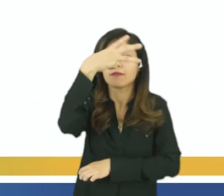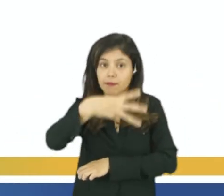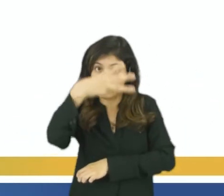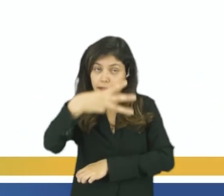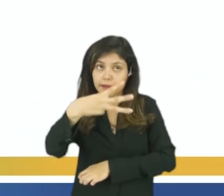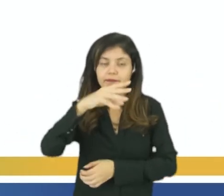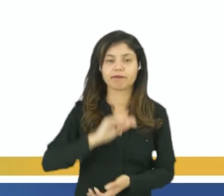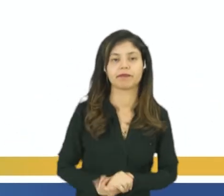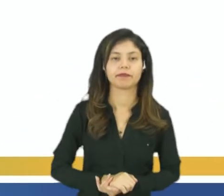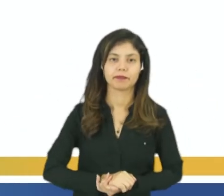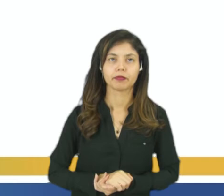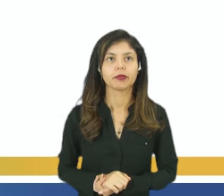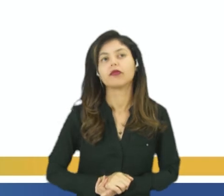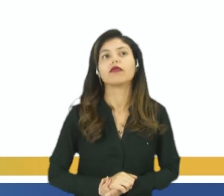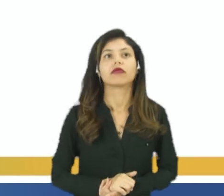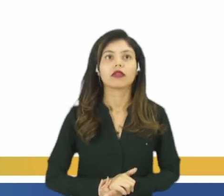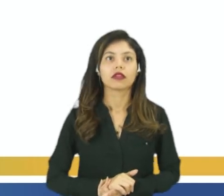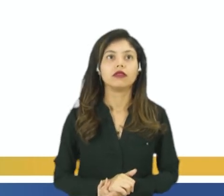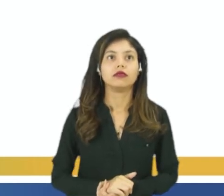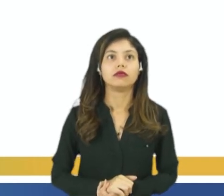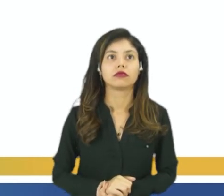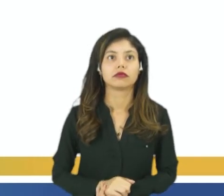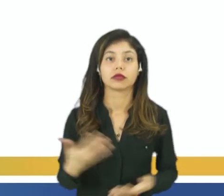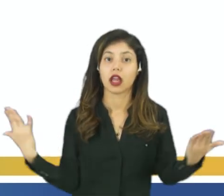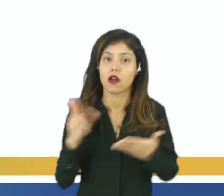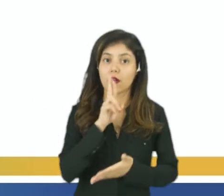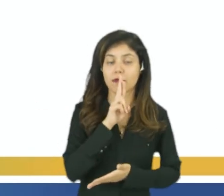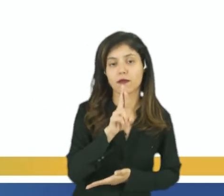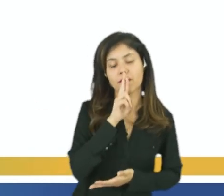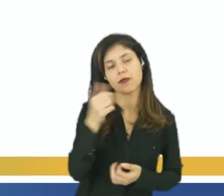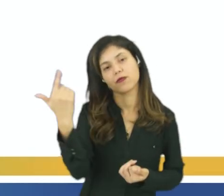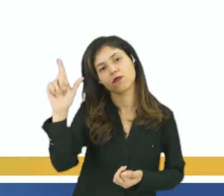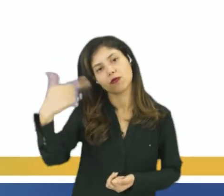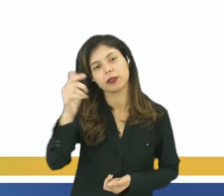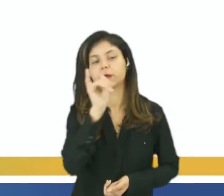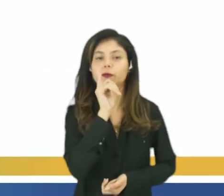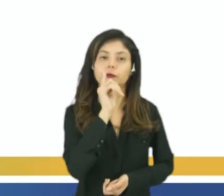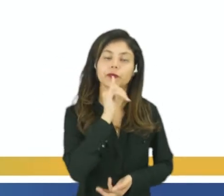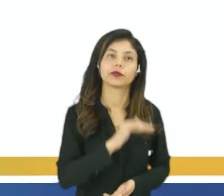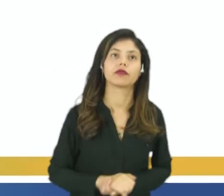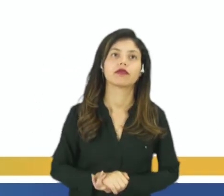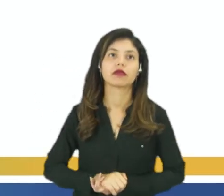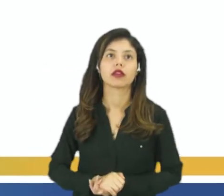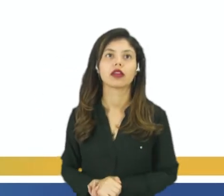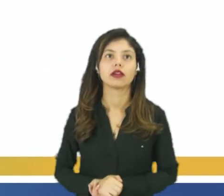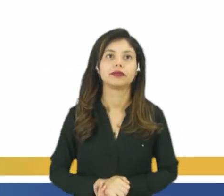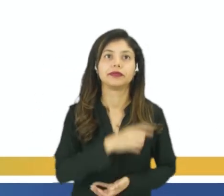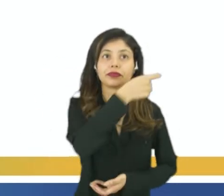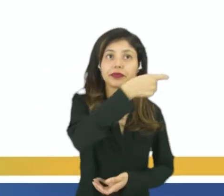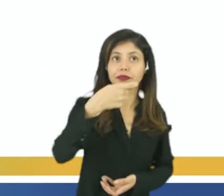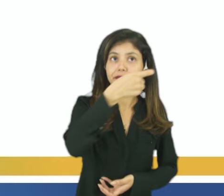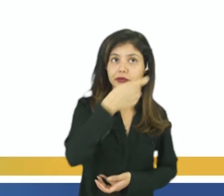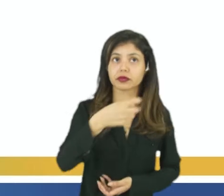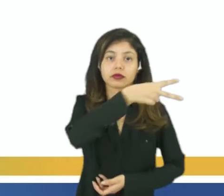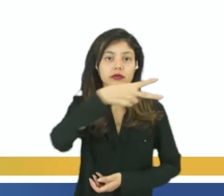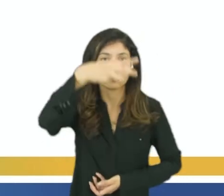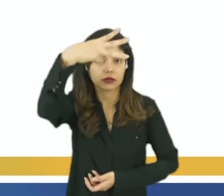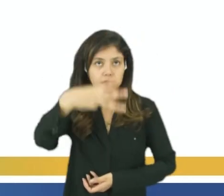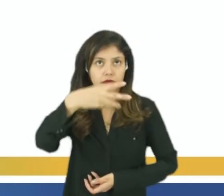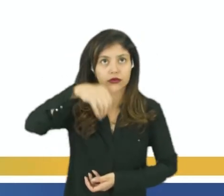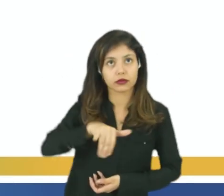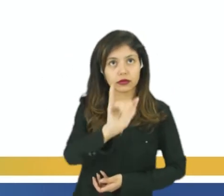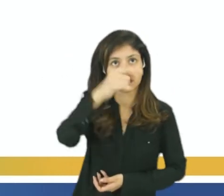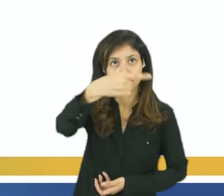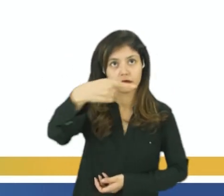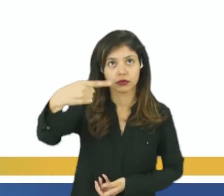incógnitas. Tudo bem? Vamos a mais um exemplo. Para x igual a 3, y igual a 1